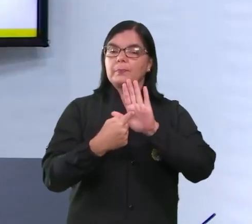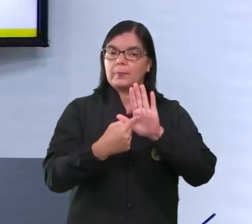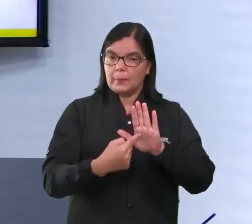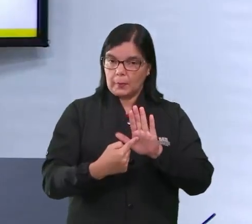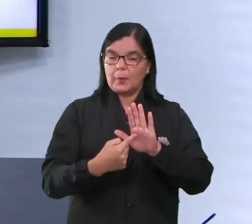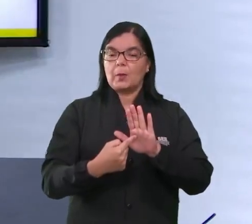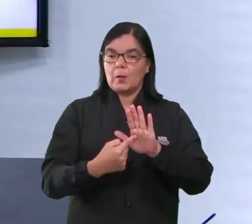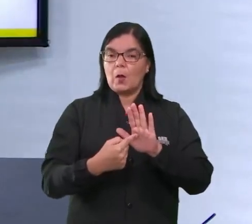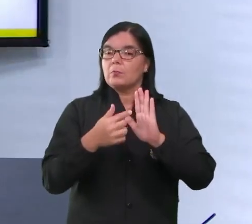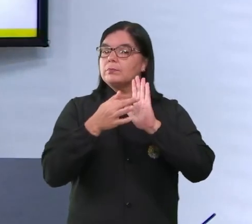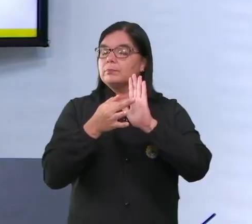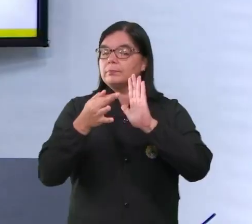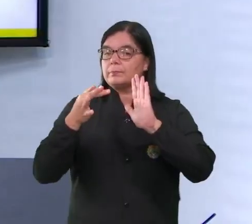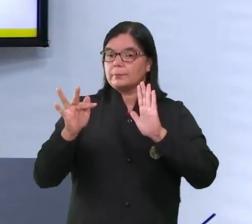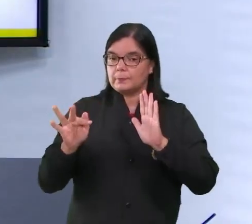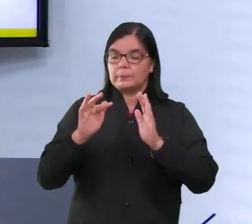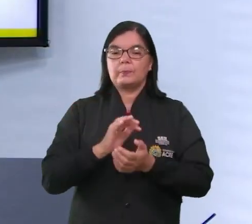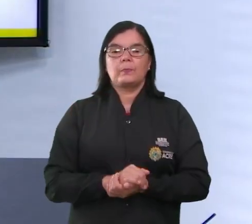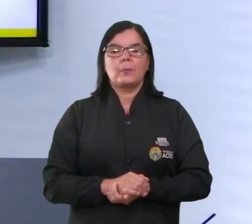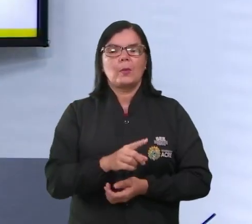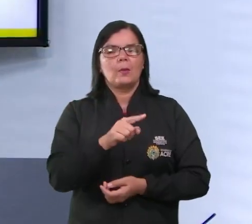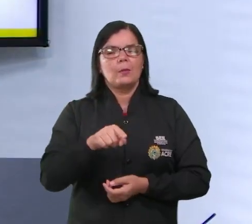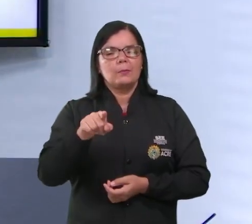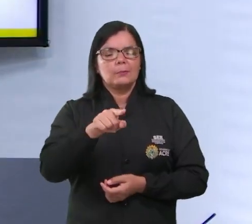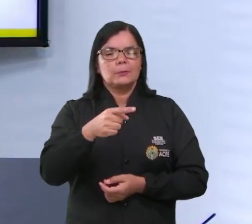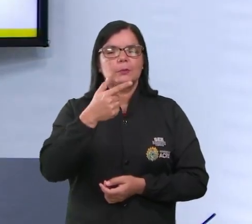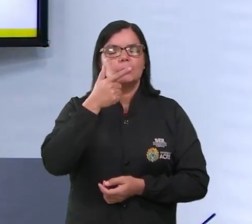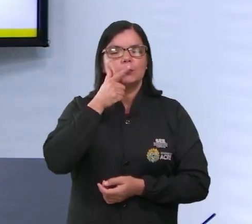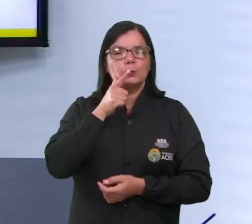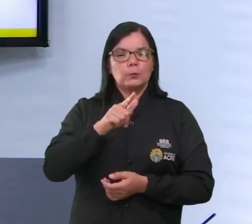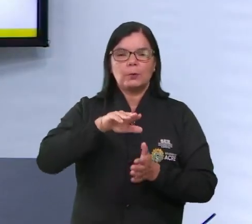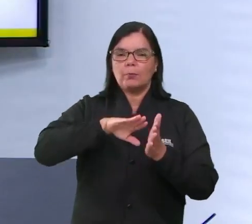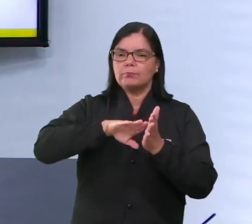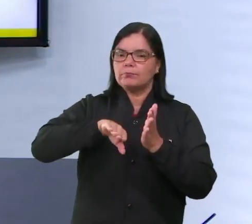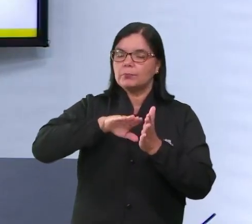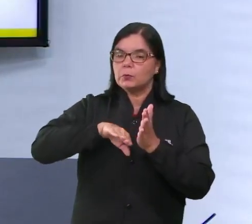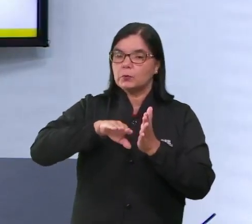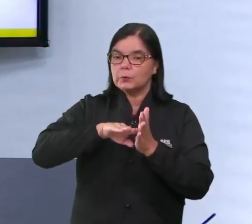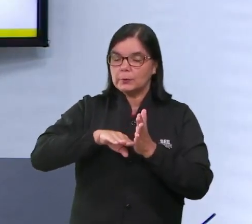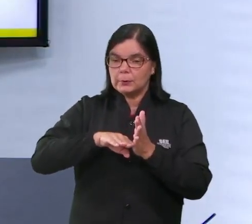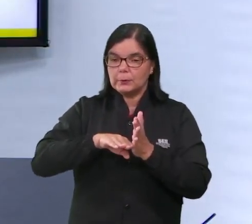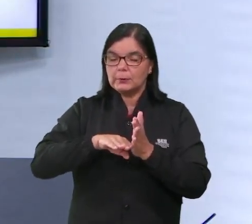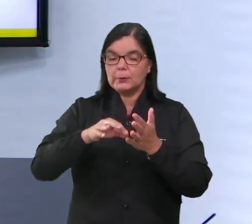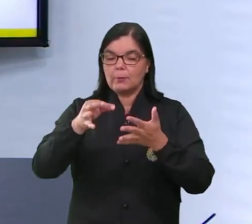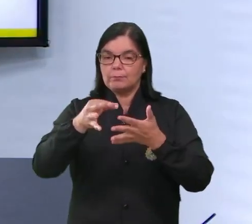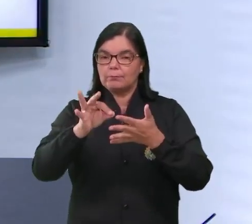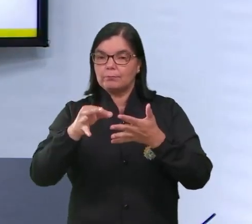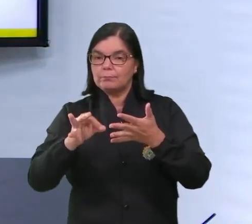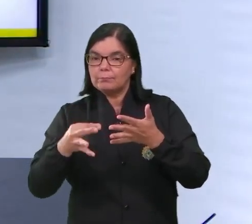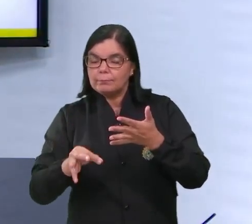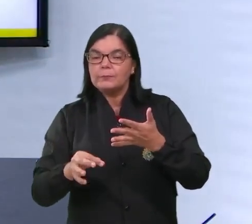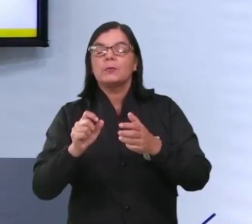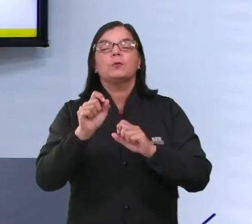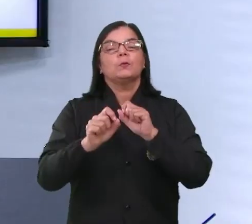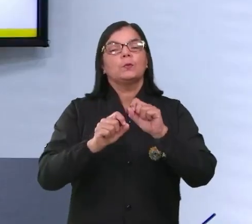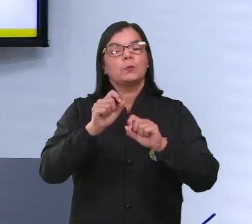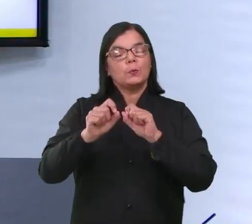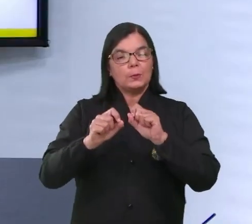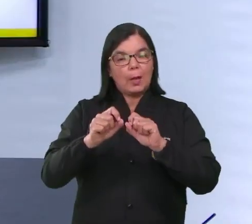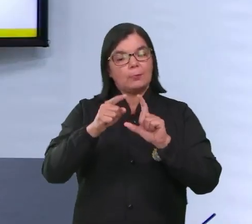uma determinada função. E você já consegue ir eliminando questões alternativas em que